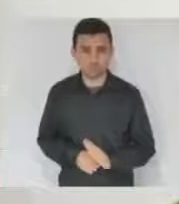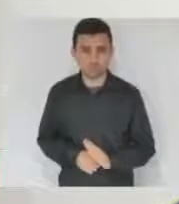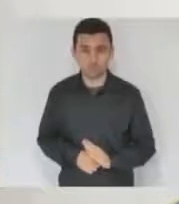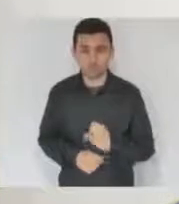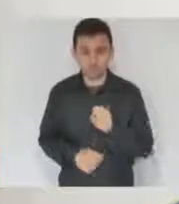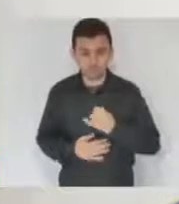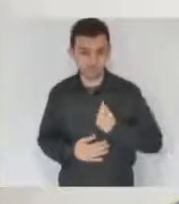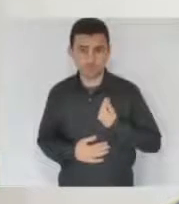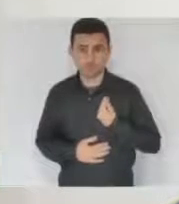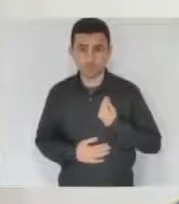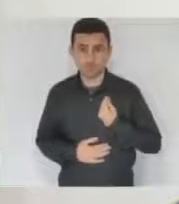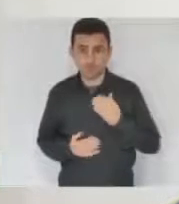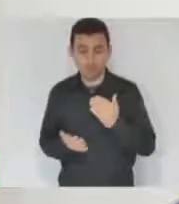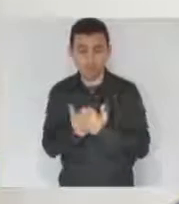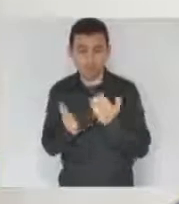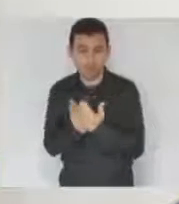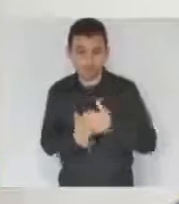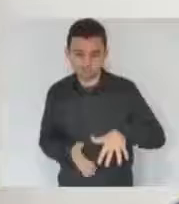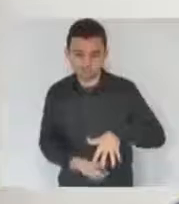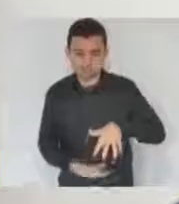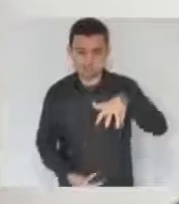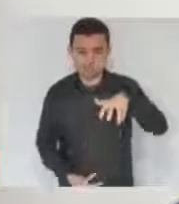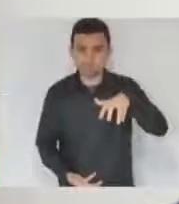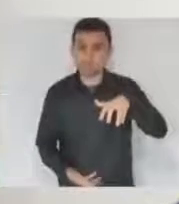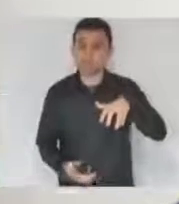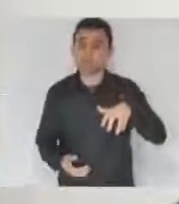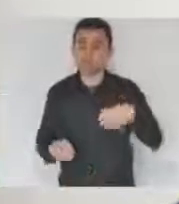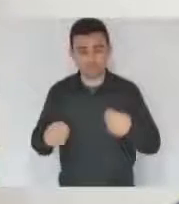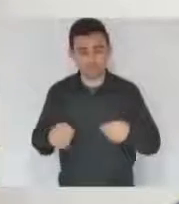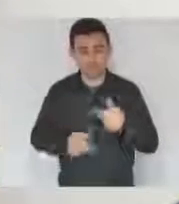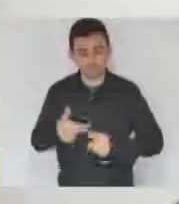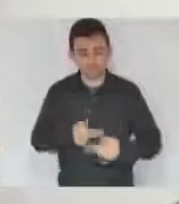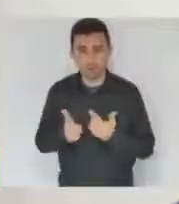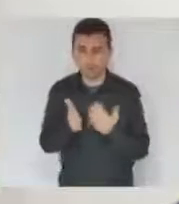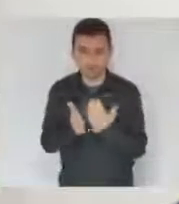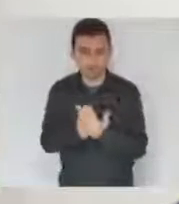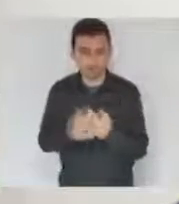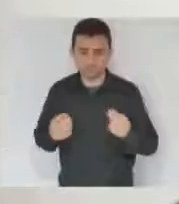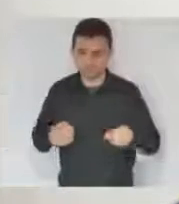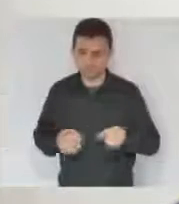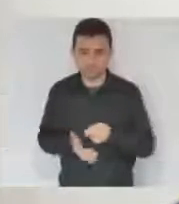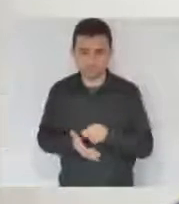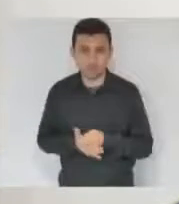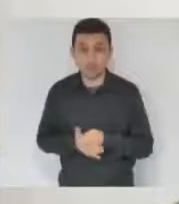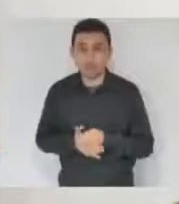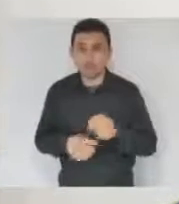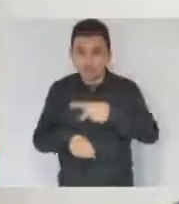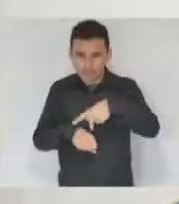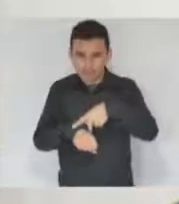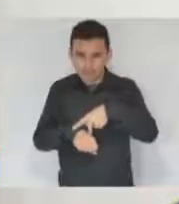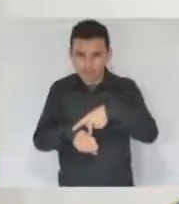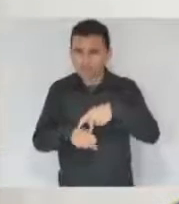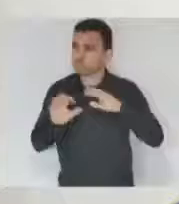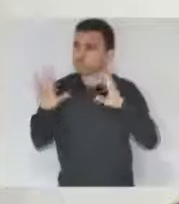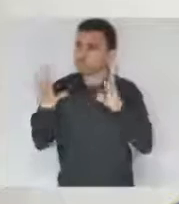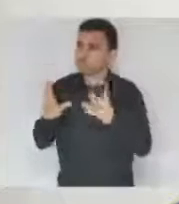mais. Não tem problema nenhum, e deve ser assim. E os países que fizeram os seus devidos